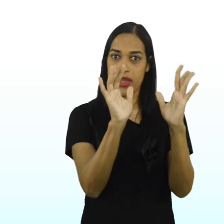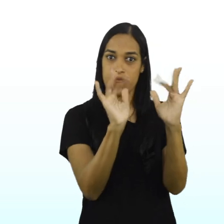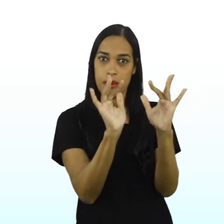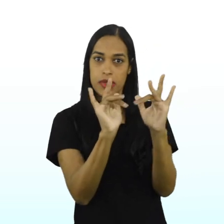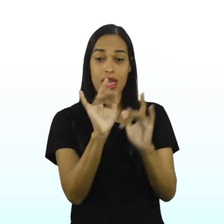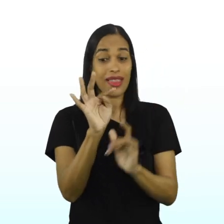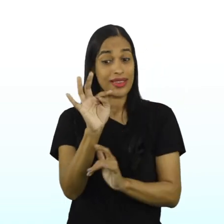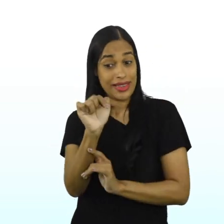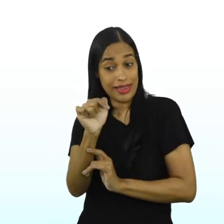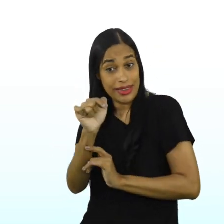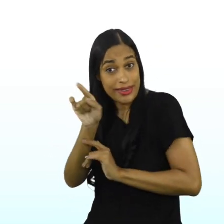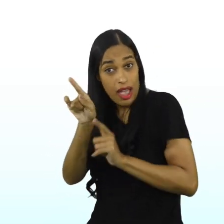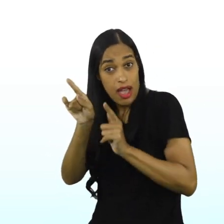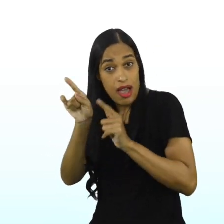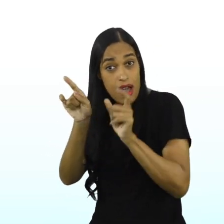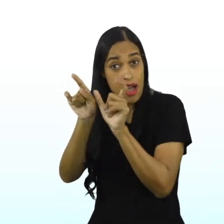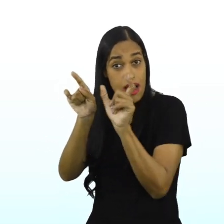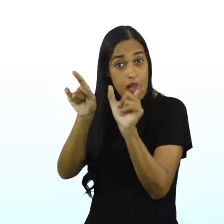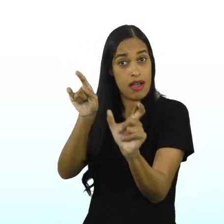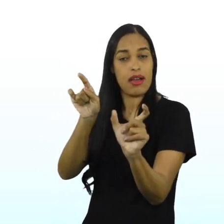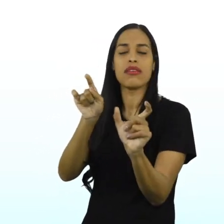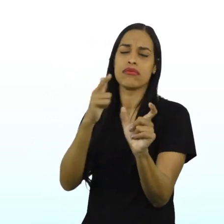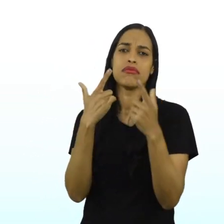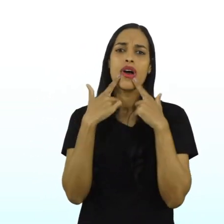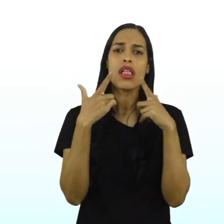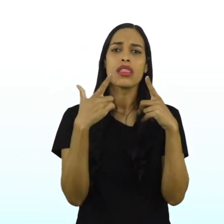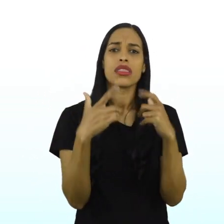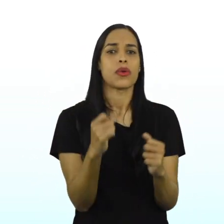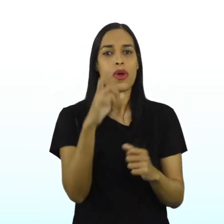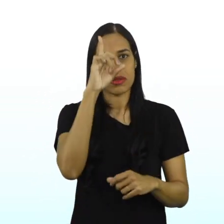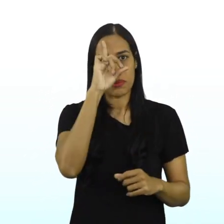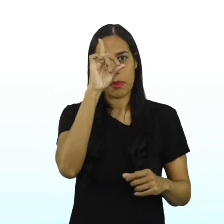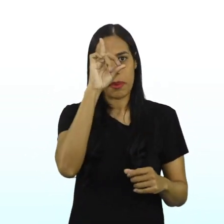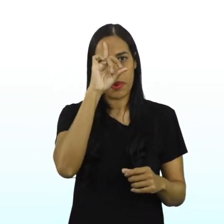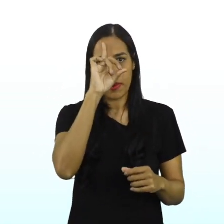que tá. Tá, você pode marcar isso aí como uma linguagem coloquial.